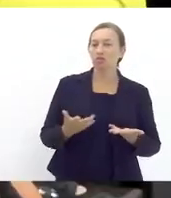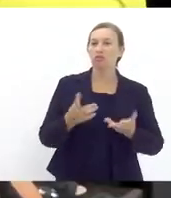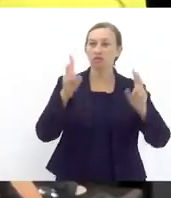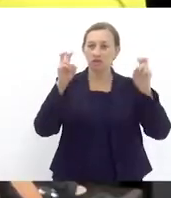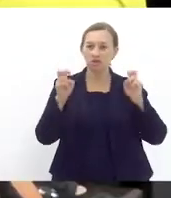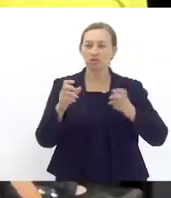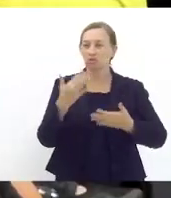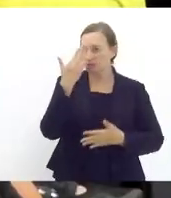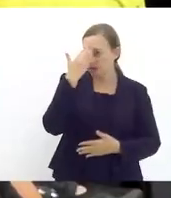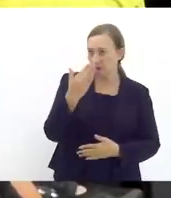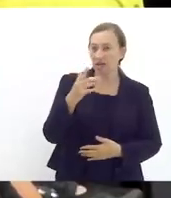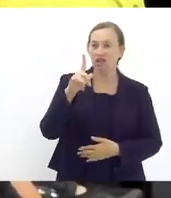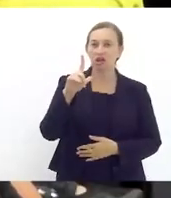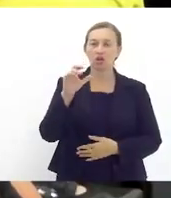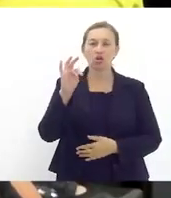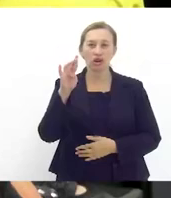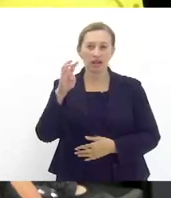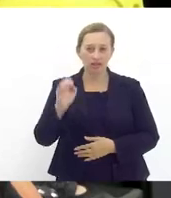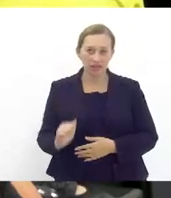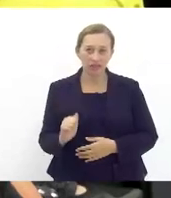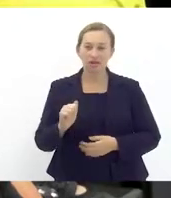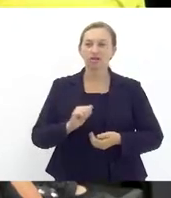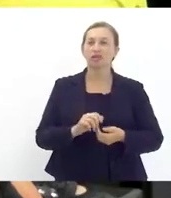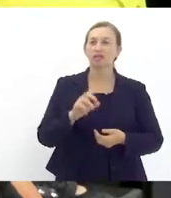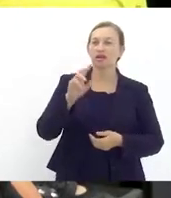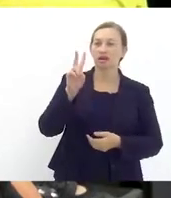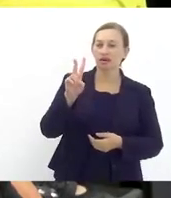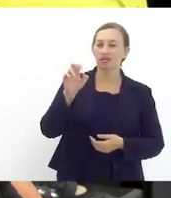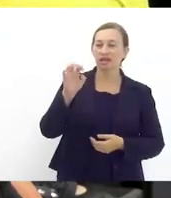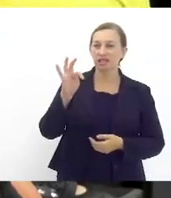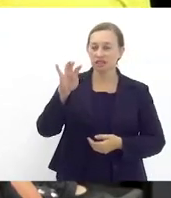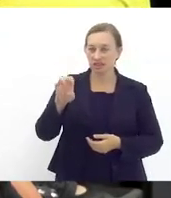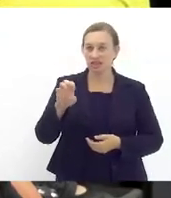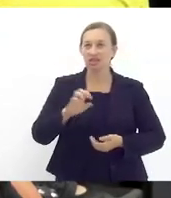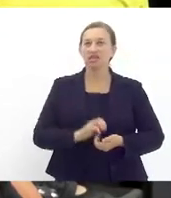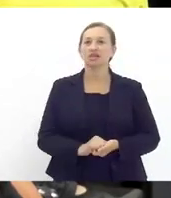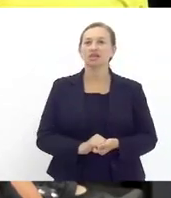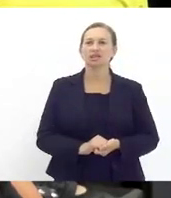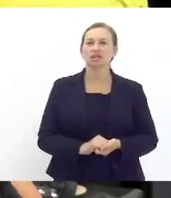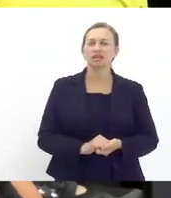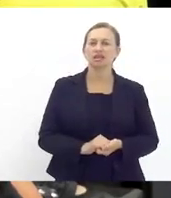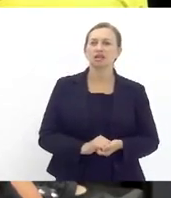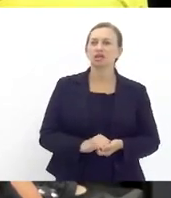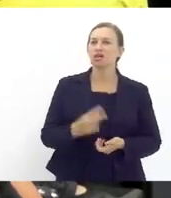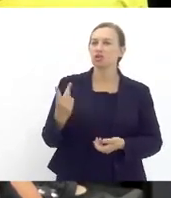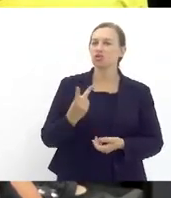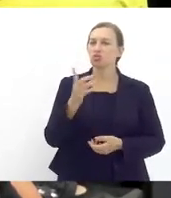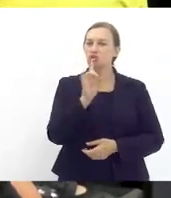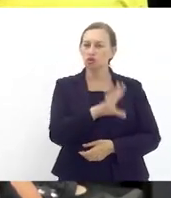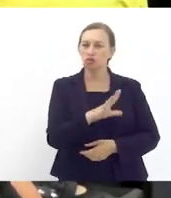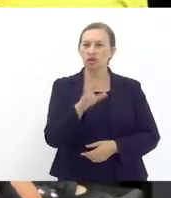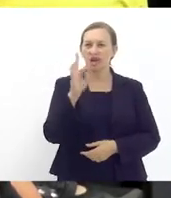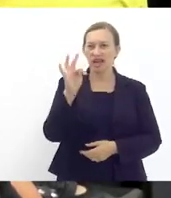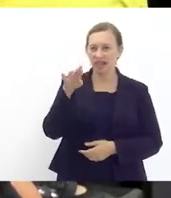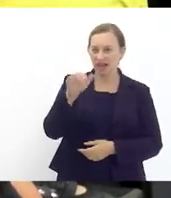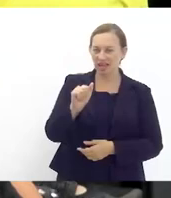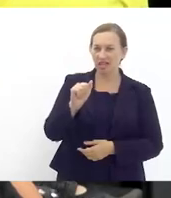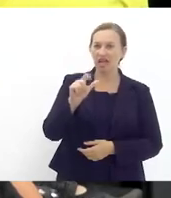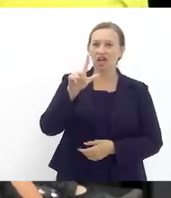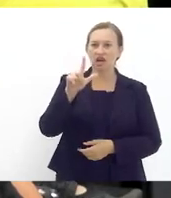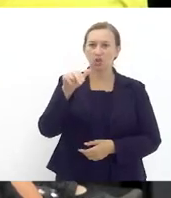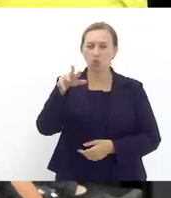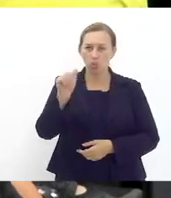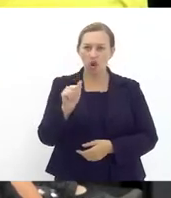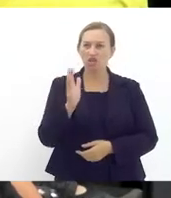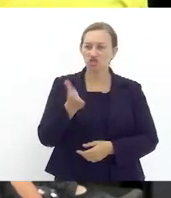obrigada Lorena e o Valentim obrigada a Lorena e Valentina Eu Vou Chamar as duas últimas Renata leite e a Luana